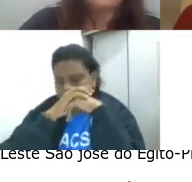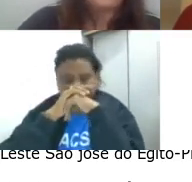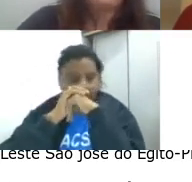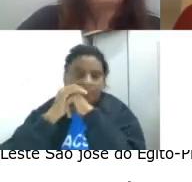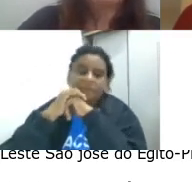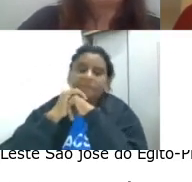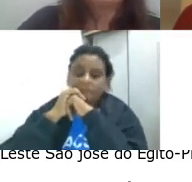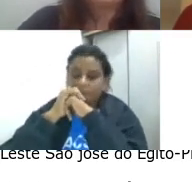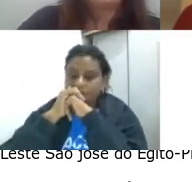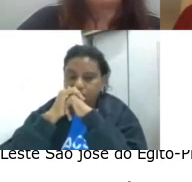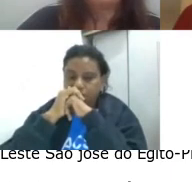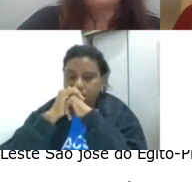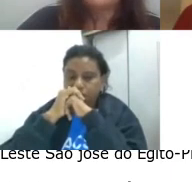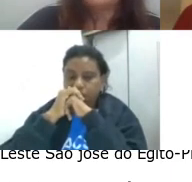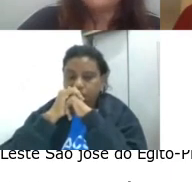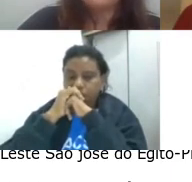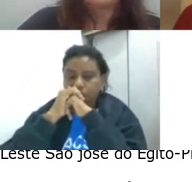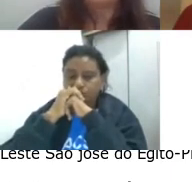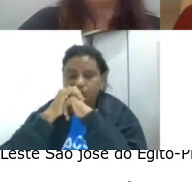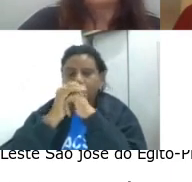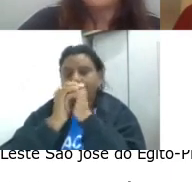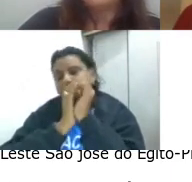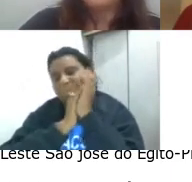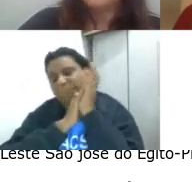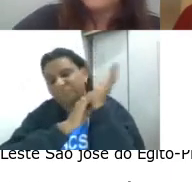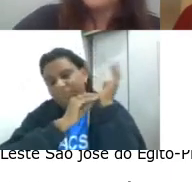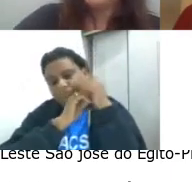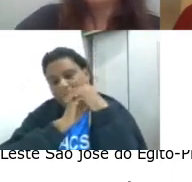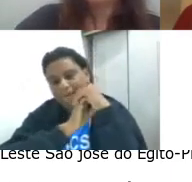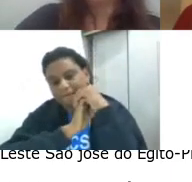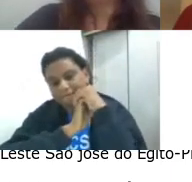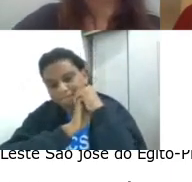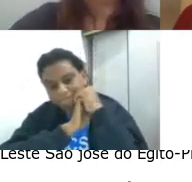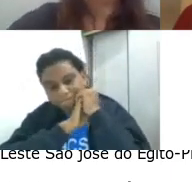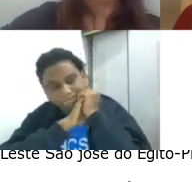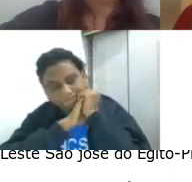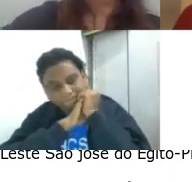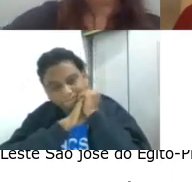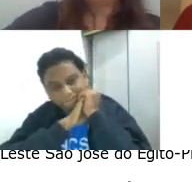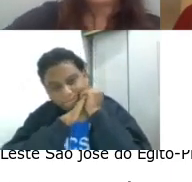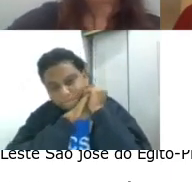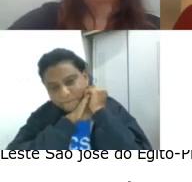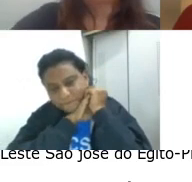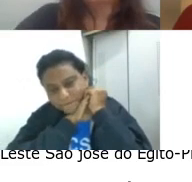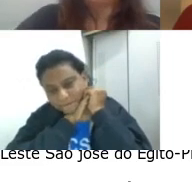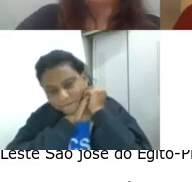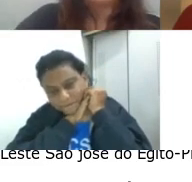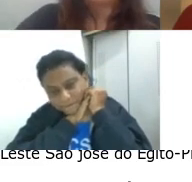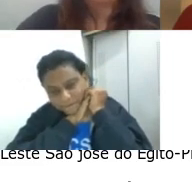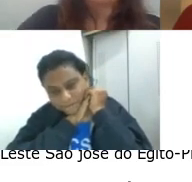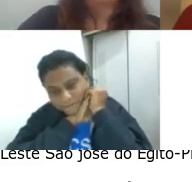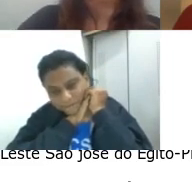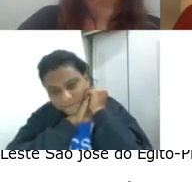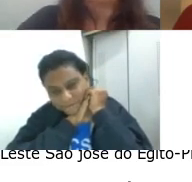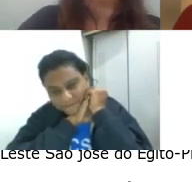conhecerem que é o registro sintomático respiratórios com serviços de saúde e depois que esse paciente ele tem o caso confirmado